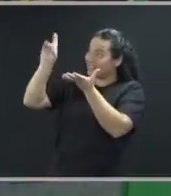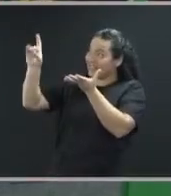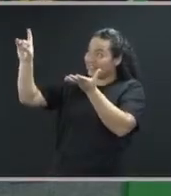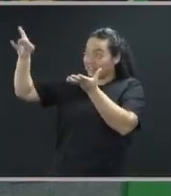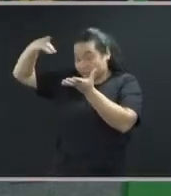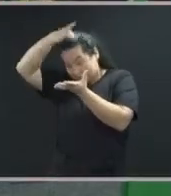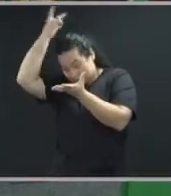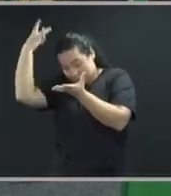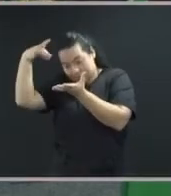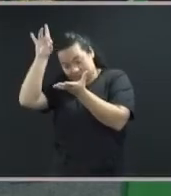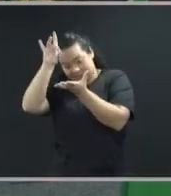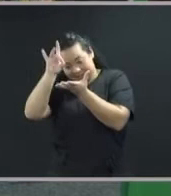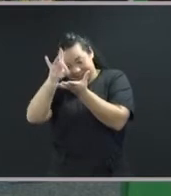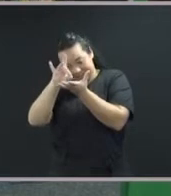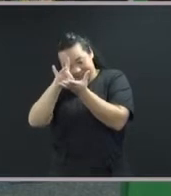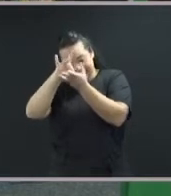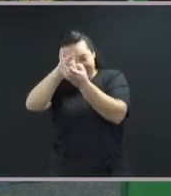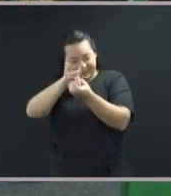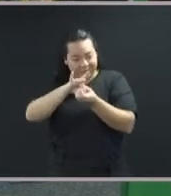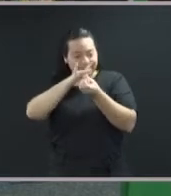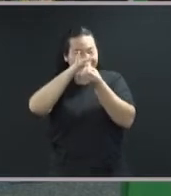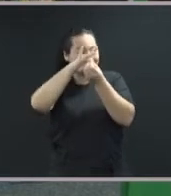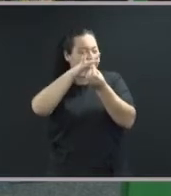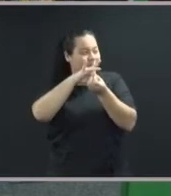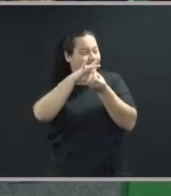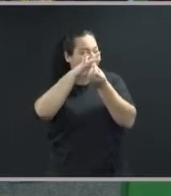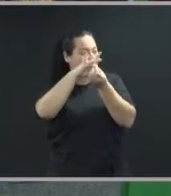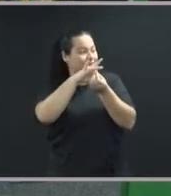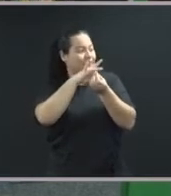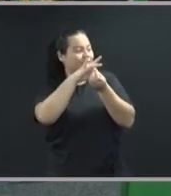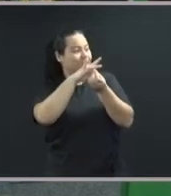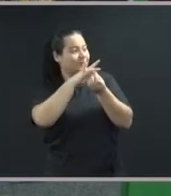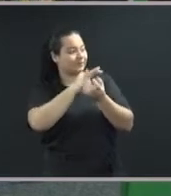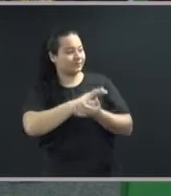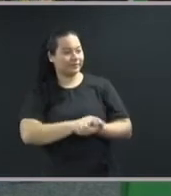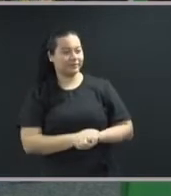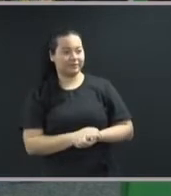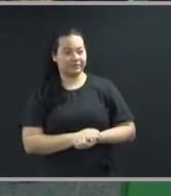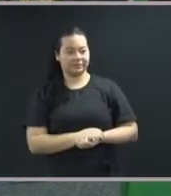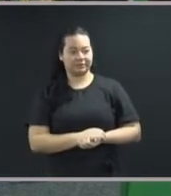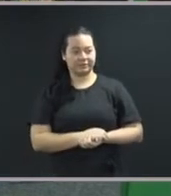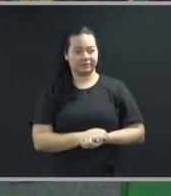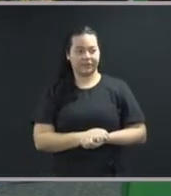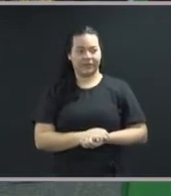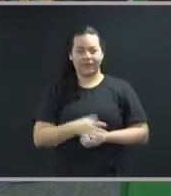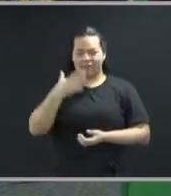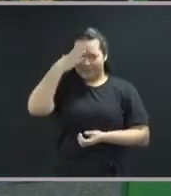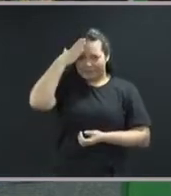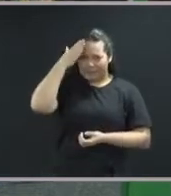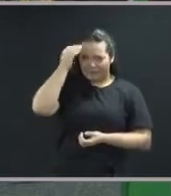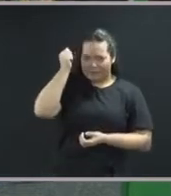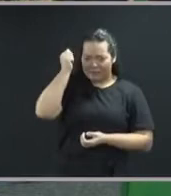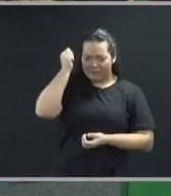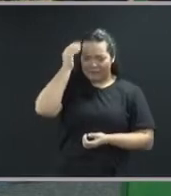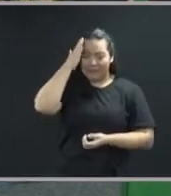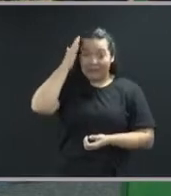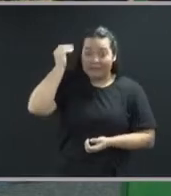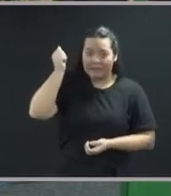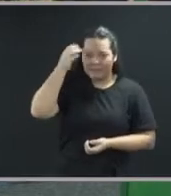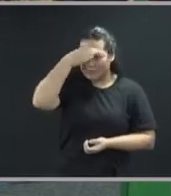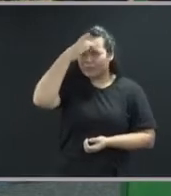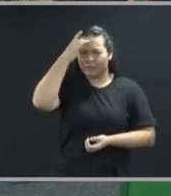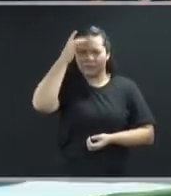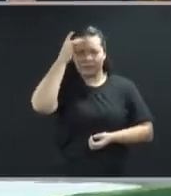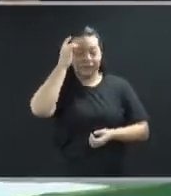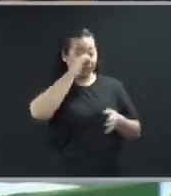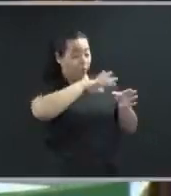nós, acha liberdade. Você já viu esses mãozinhos de monte? Você fala com ele, ele já vem marchando. Pá, pá. Mas não é que não,